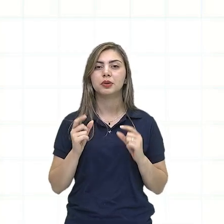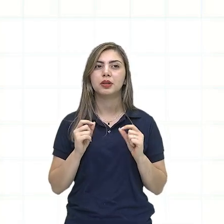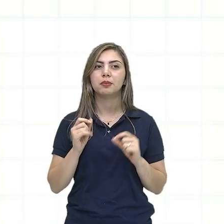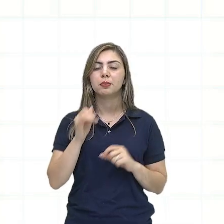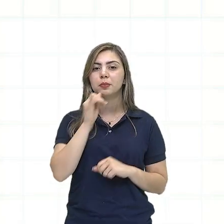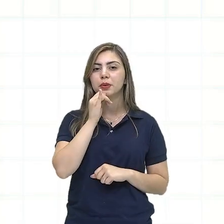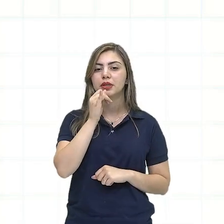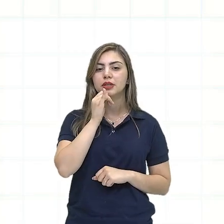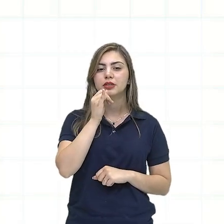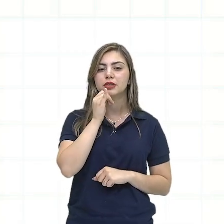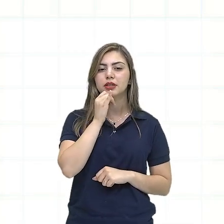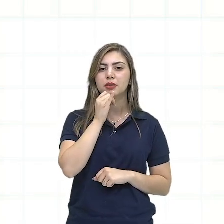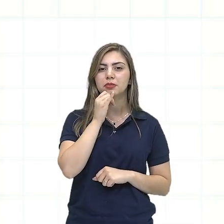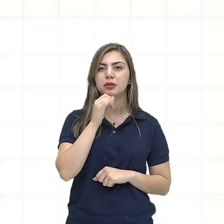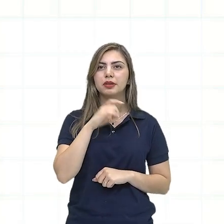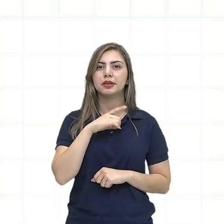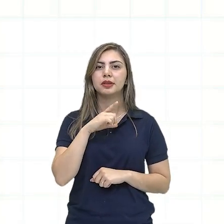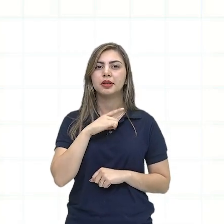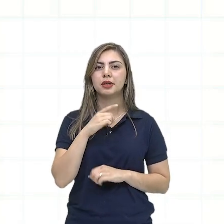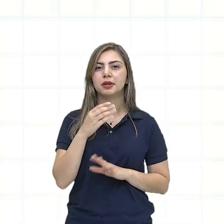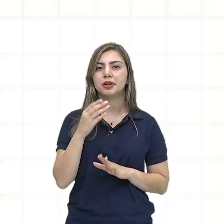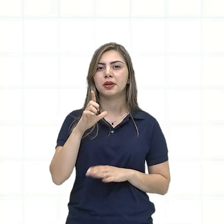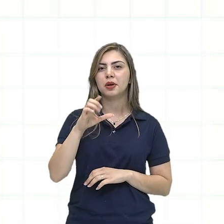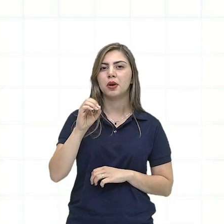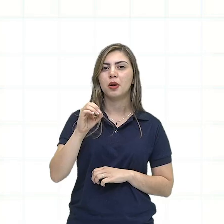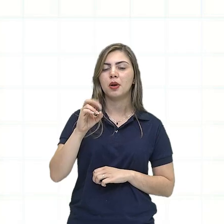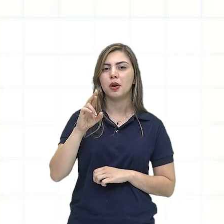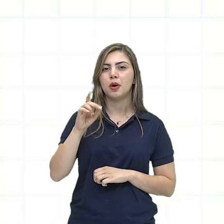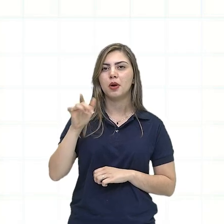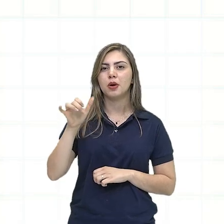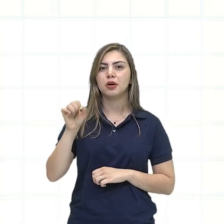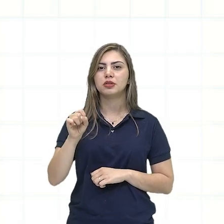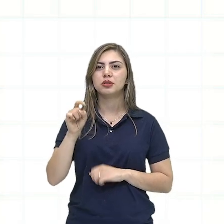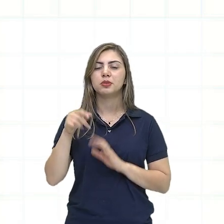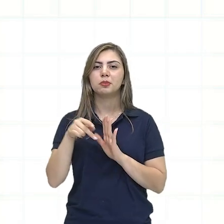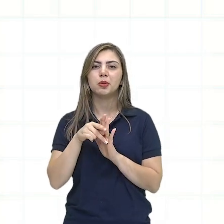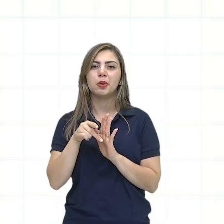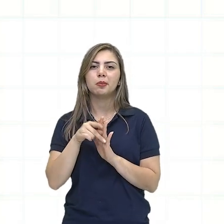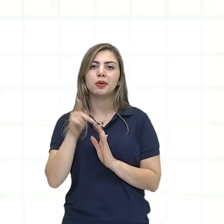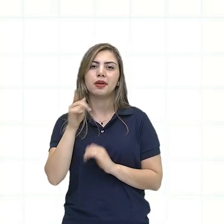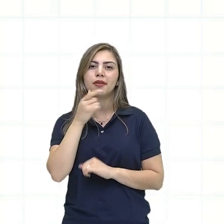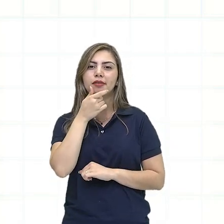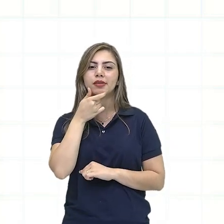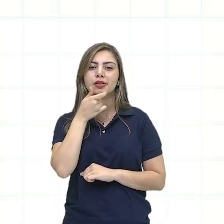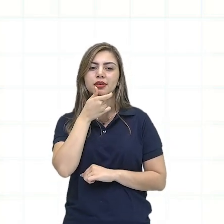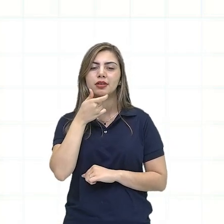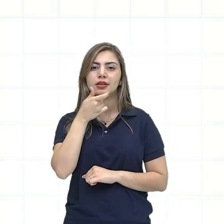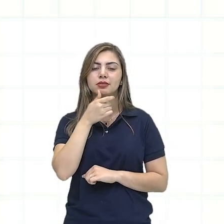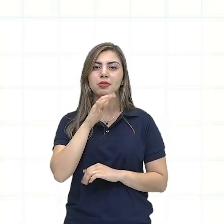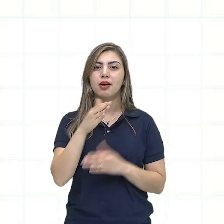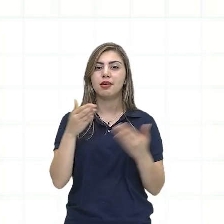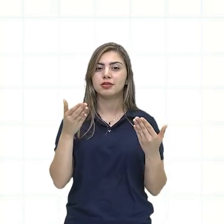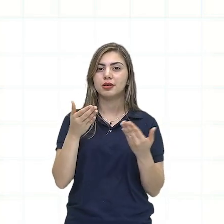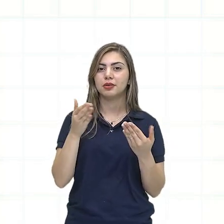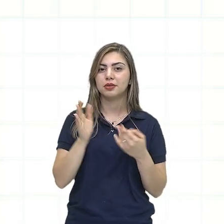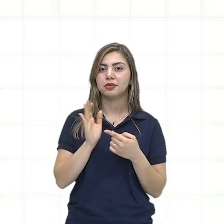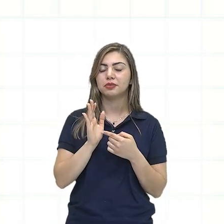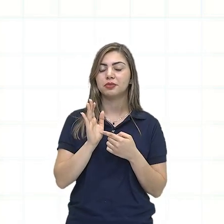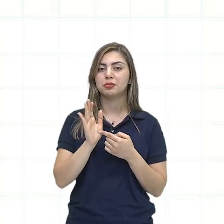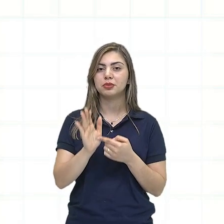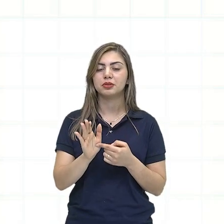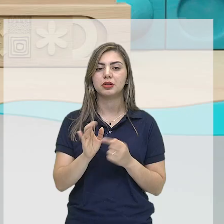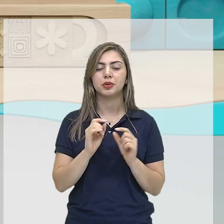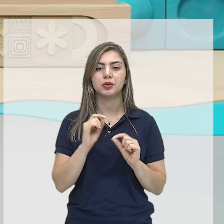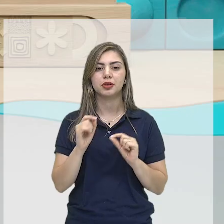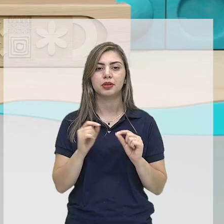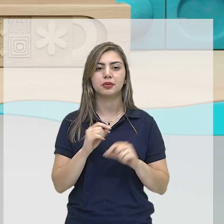daqueles lordes, né? Dos lordes ali ingleses, que eles andam, aí eu já peço para mostrar aqui para mim,